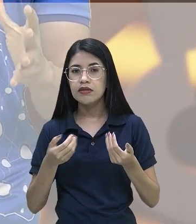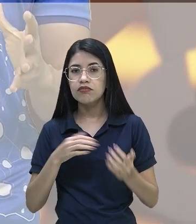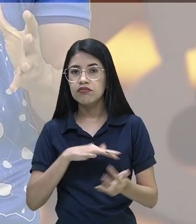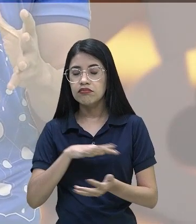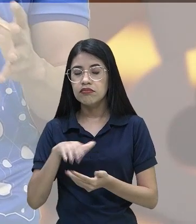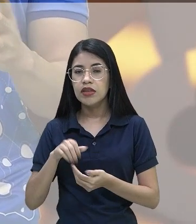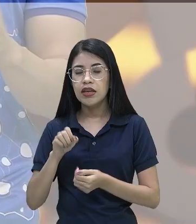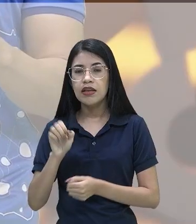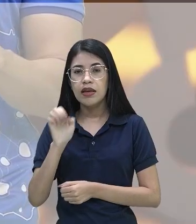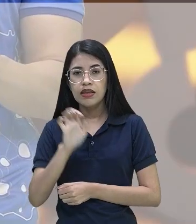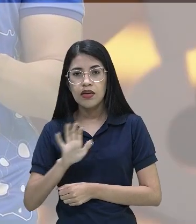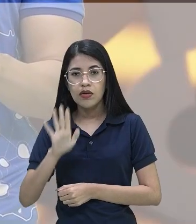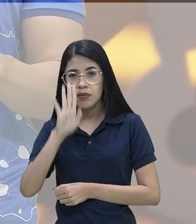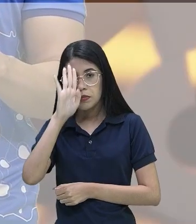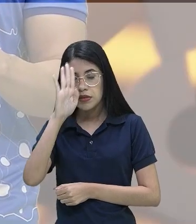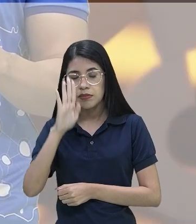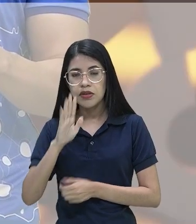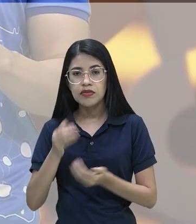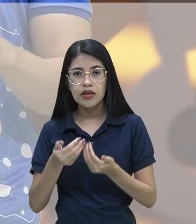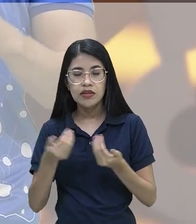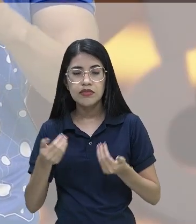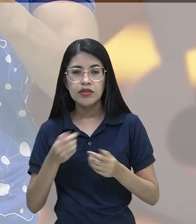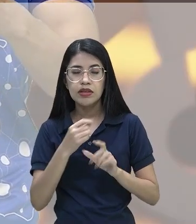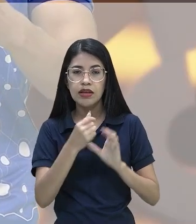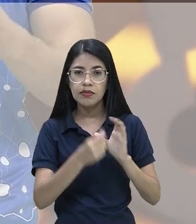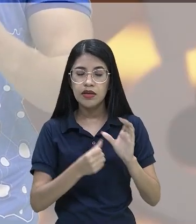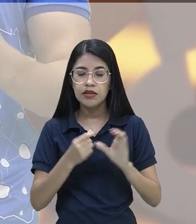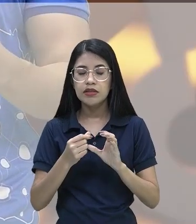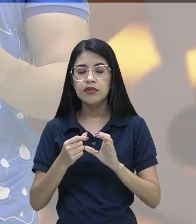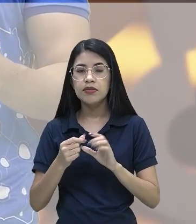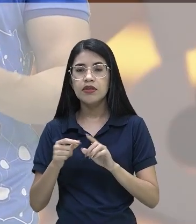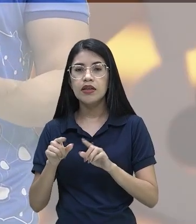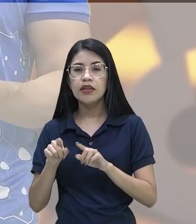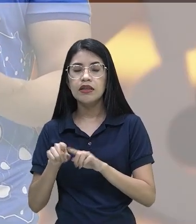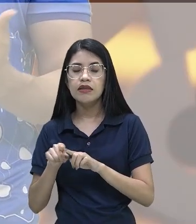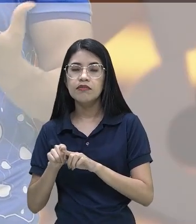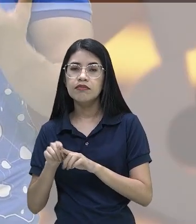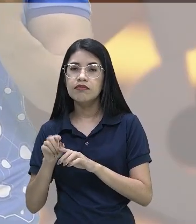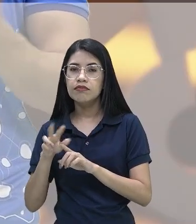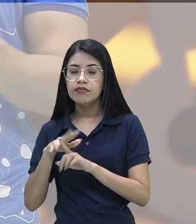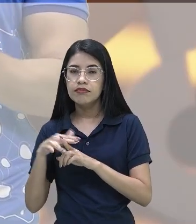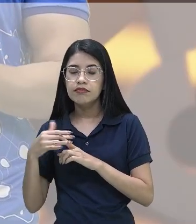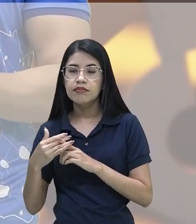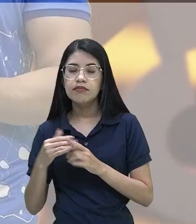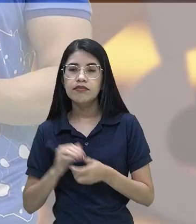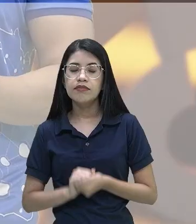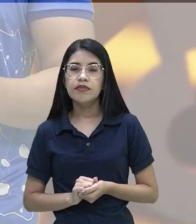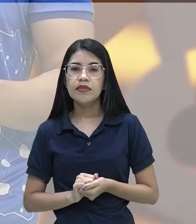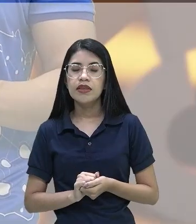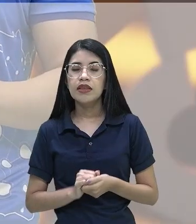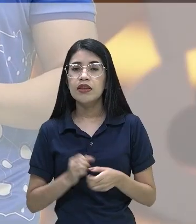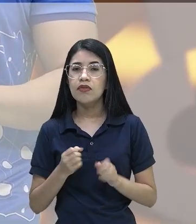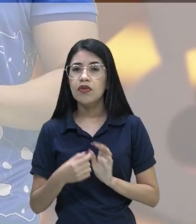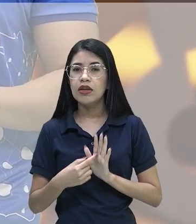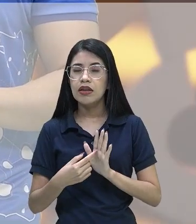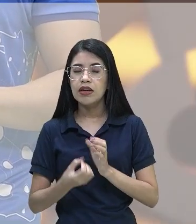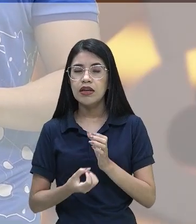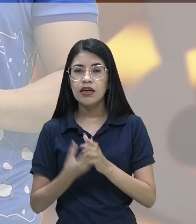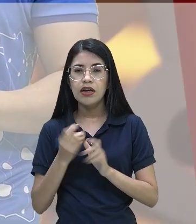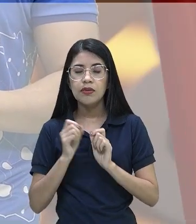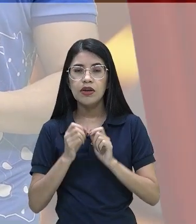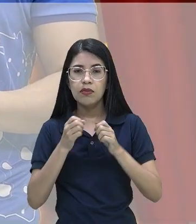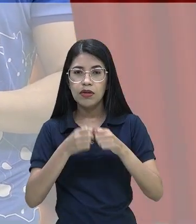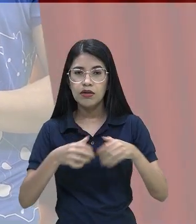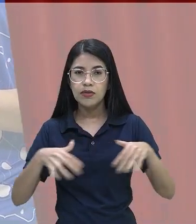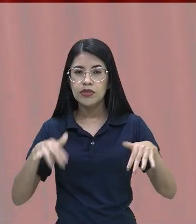entre os capitalistas e socialistas, né, criou-se ali uma expressão denominada de cortina de ferro, que é o que a gente vai ver